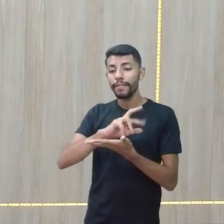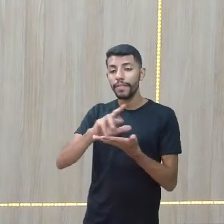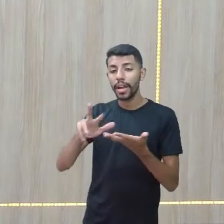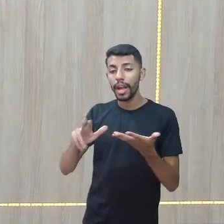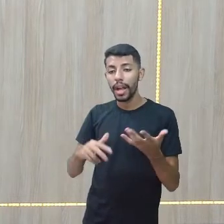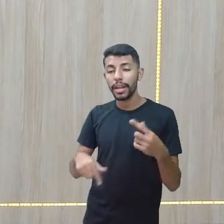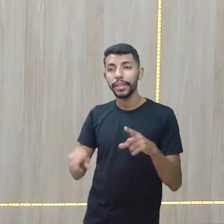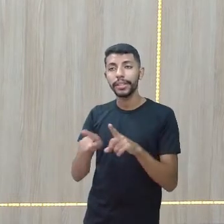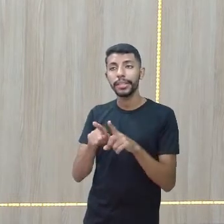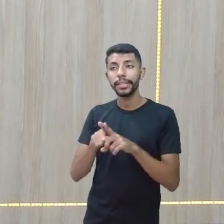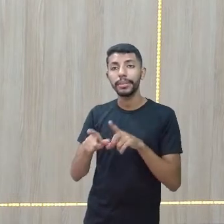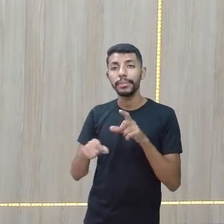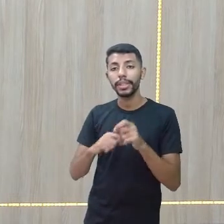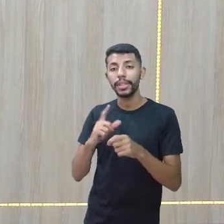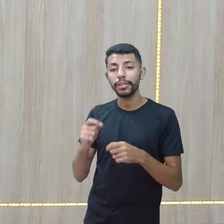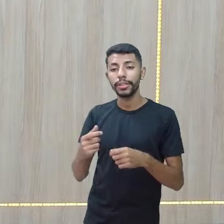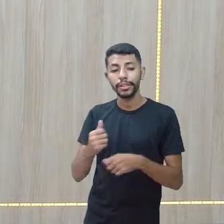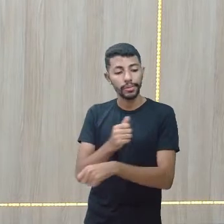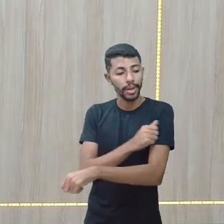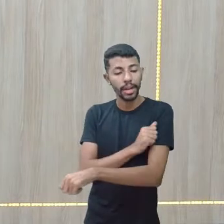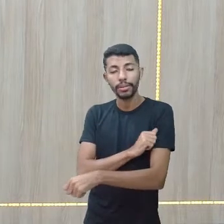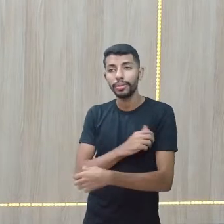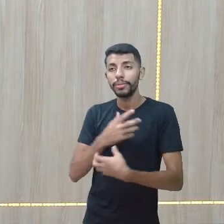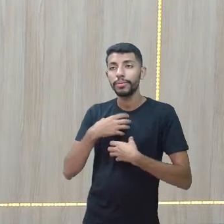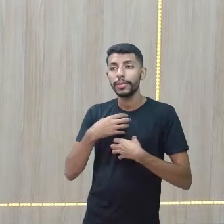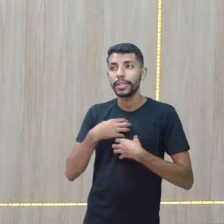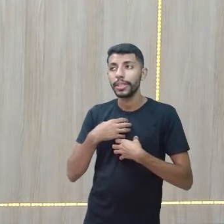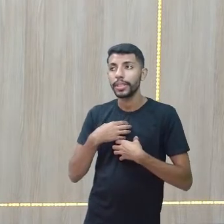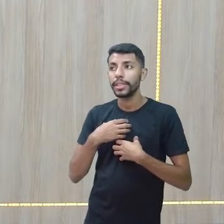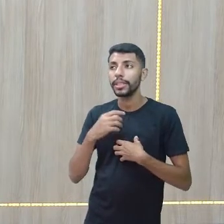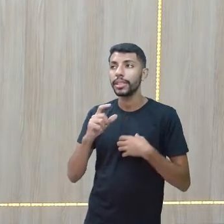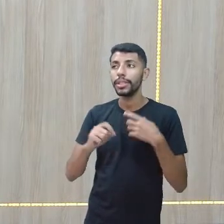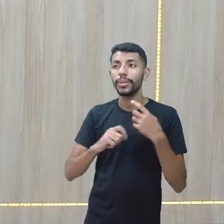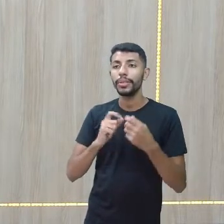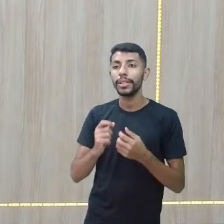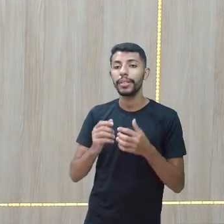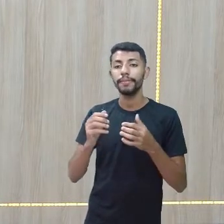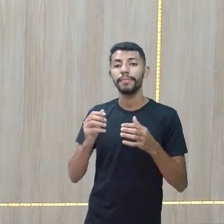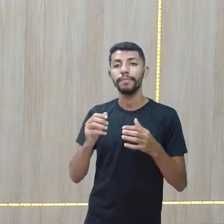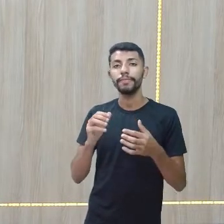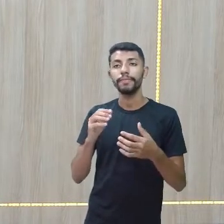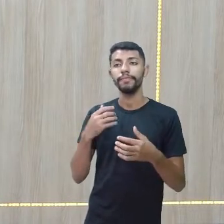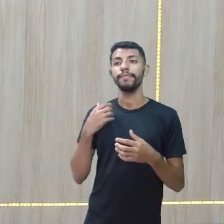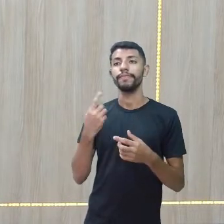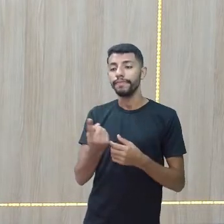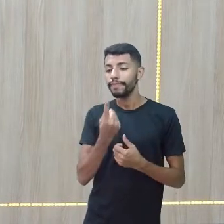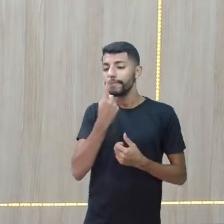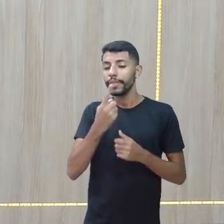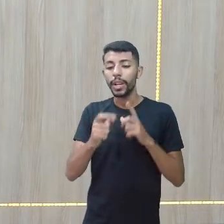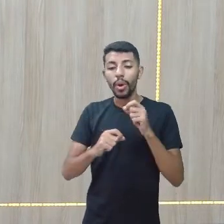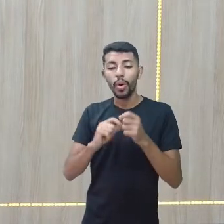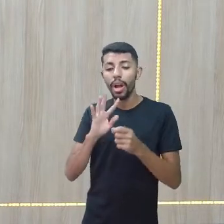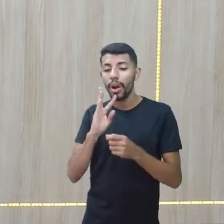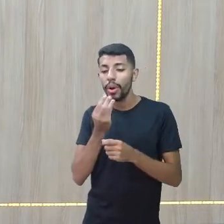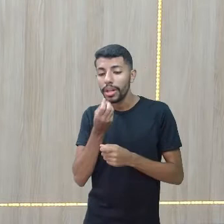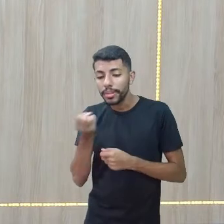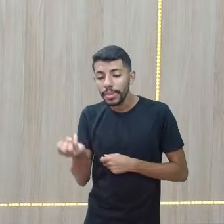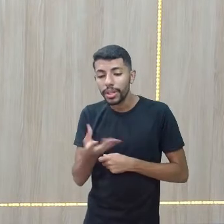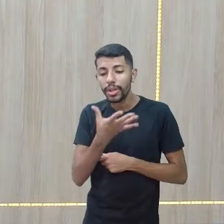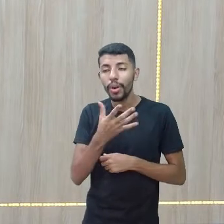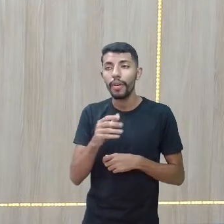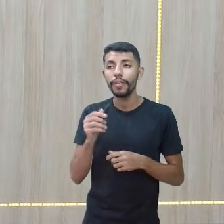familiarizar o estudante com conceituações, com novos conhecimentos. Ele vai